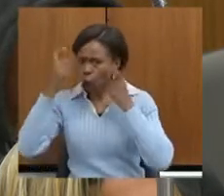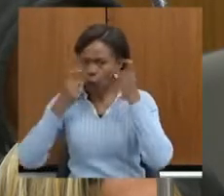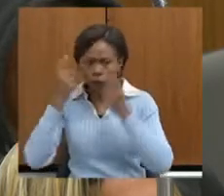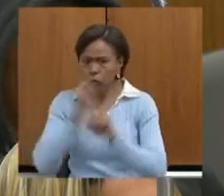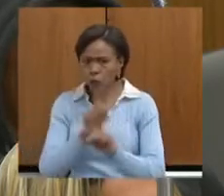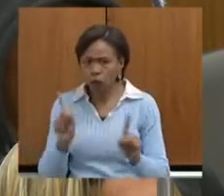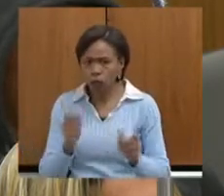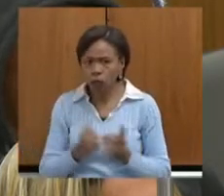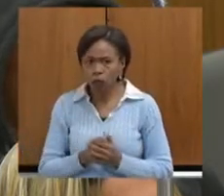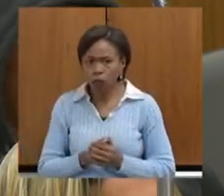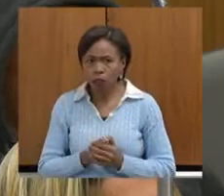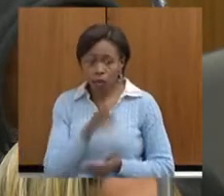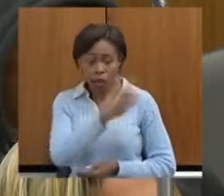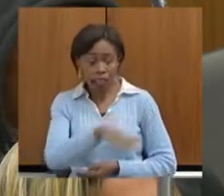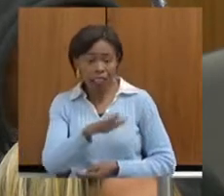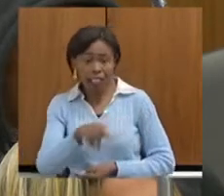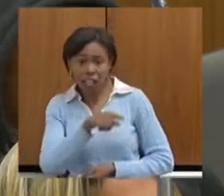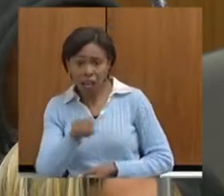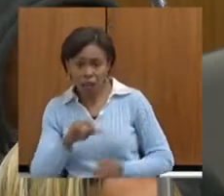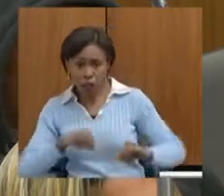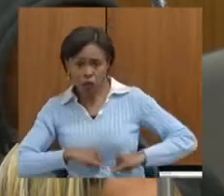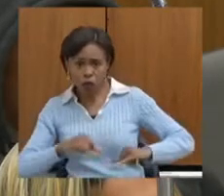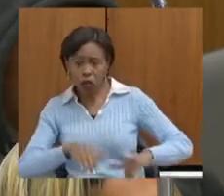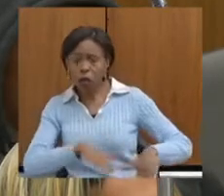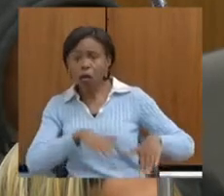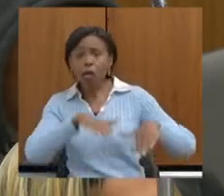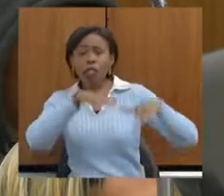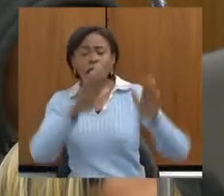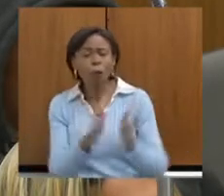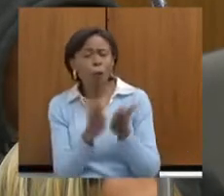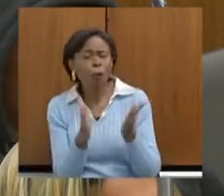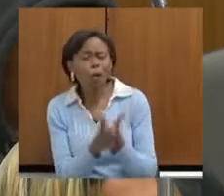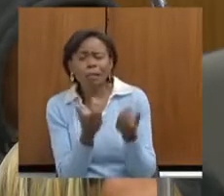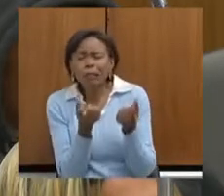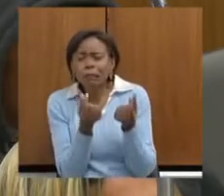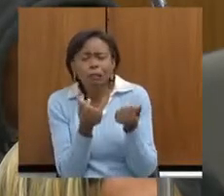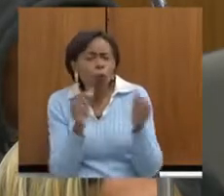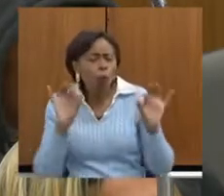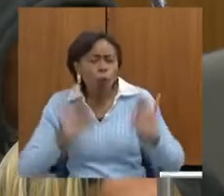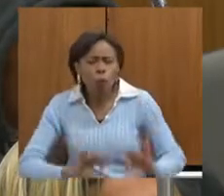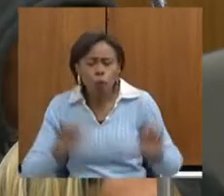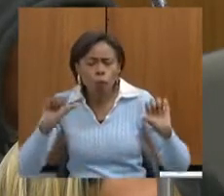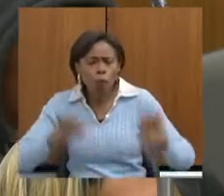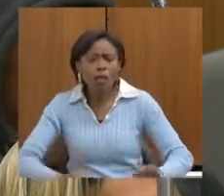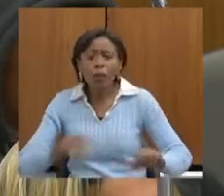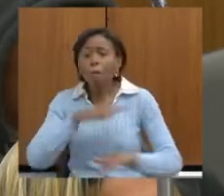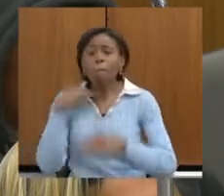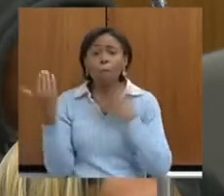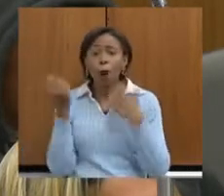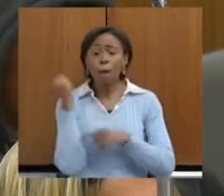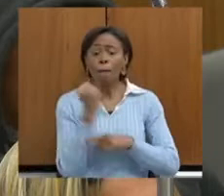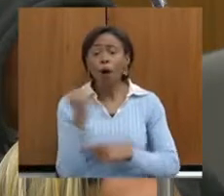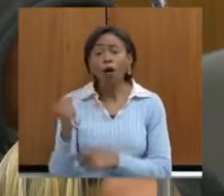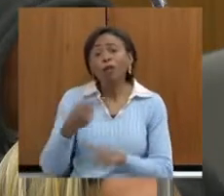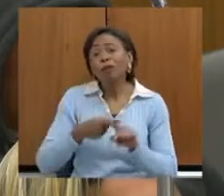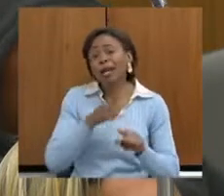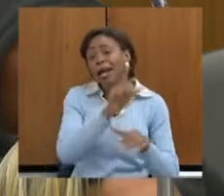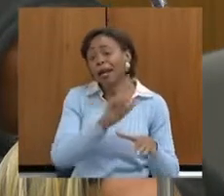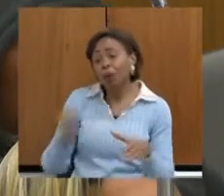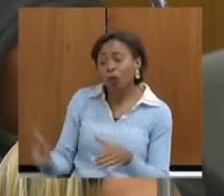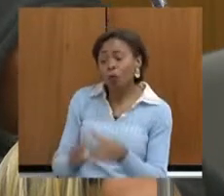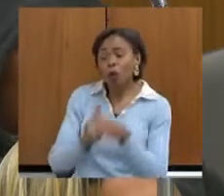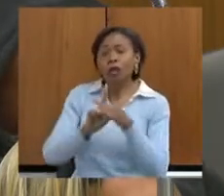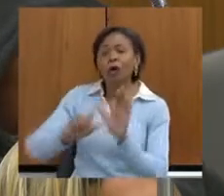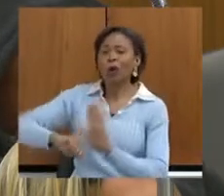hoje é as crianças atingidas estão crescendo dentro da pobreza da miséria estão sendo mortas por que estão se envolvendo ao Crime